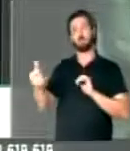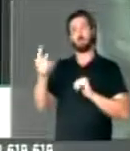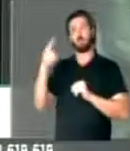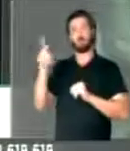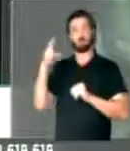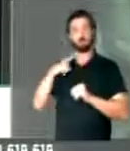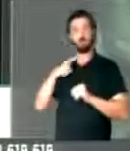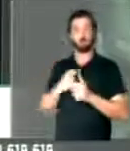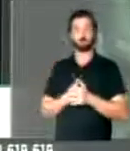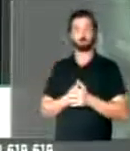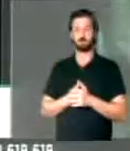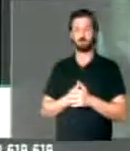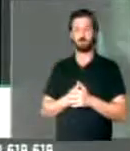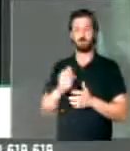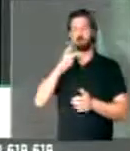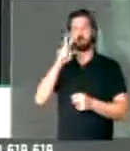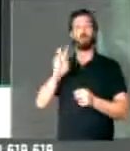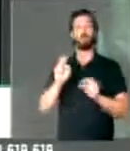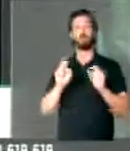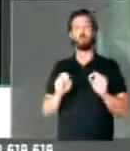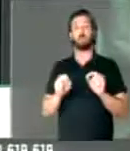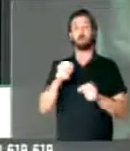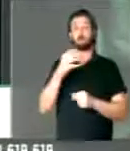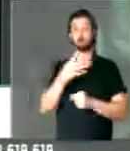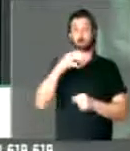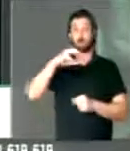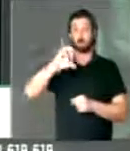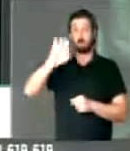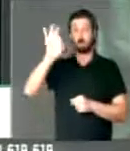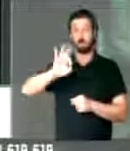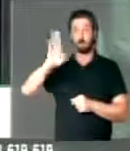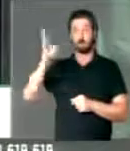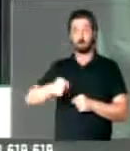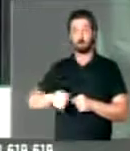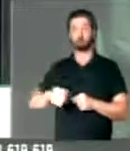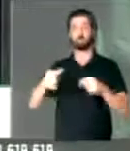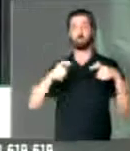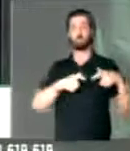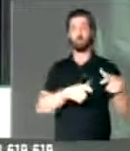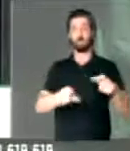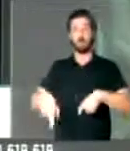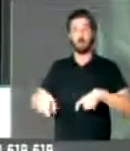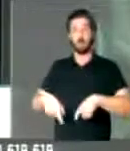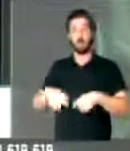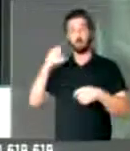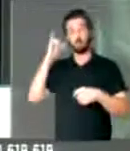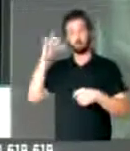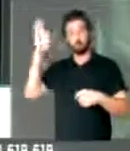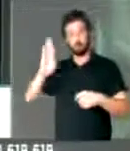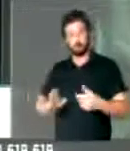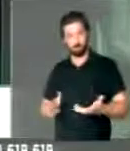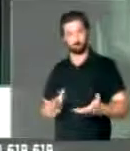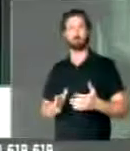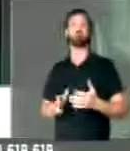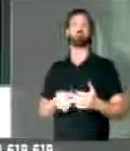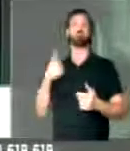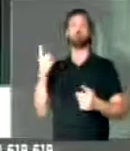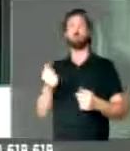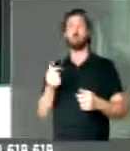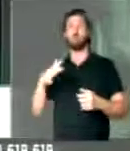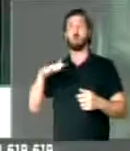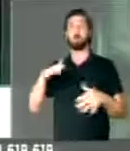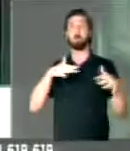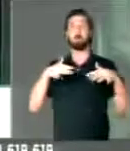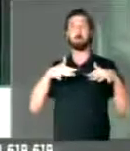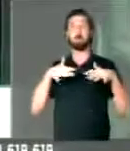que temos, dá conta de que 49% dos estabelecimentos agropecuários brasileiros, o valor médio